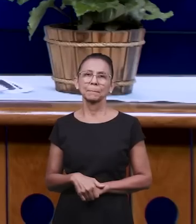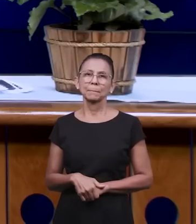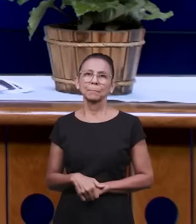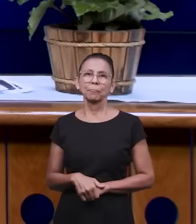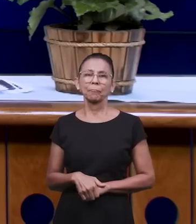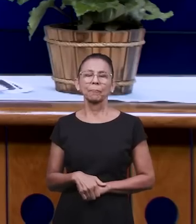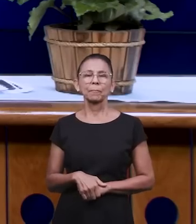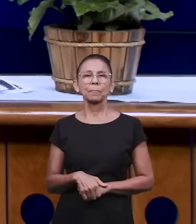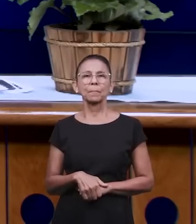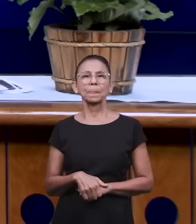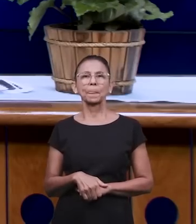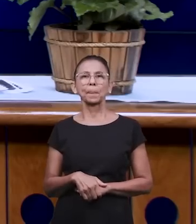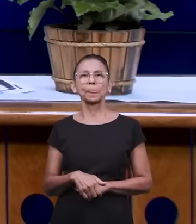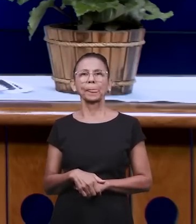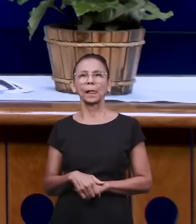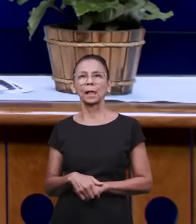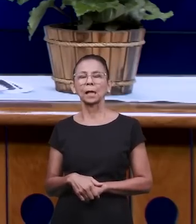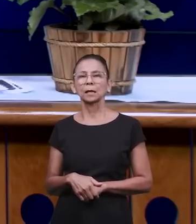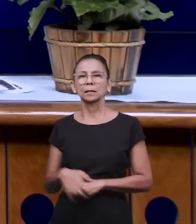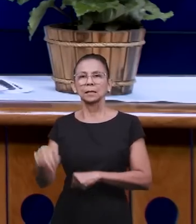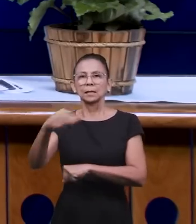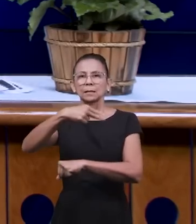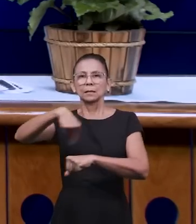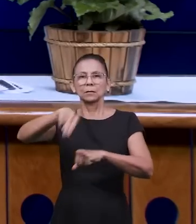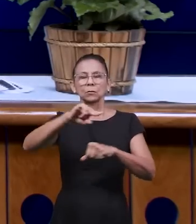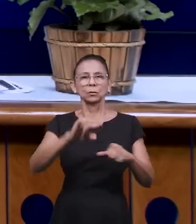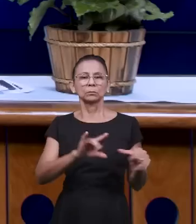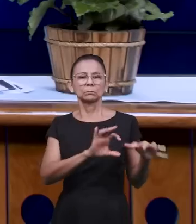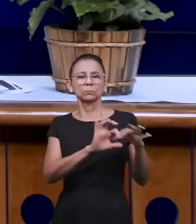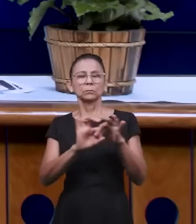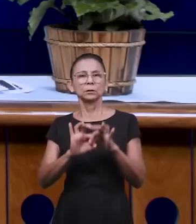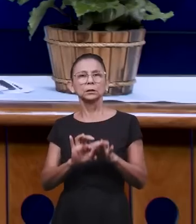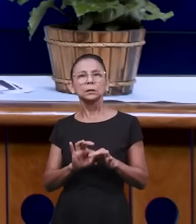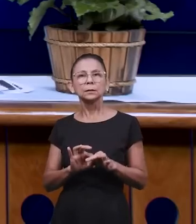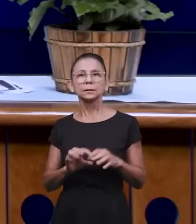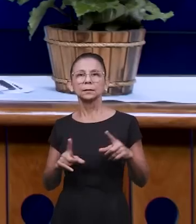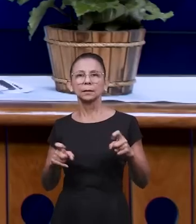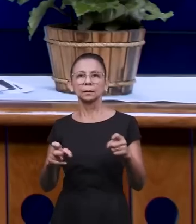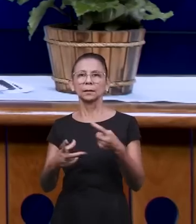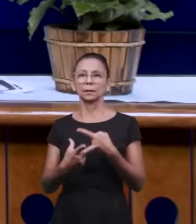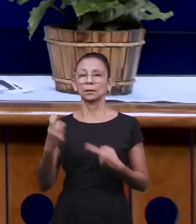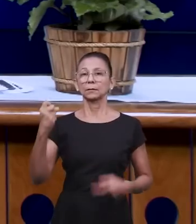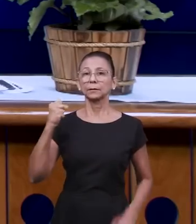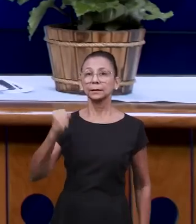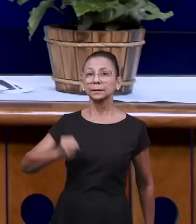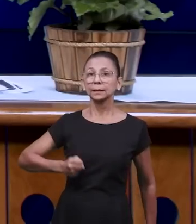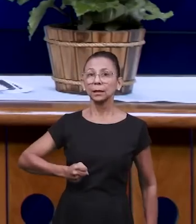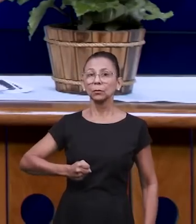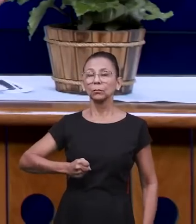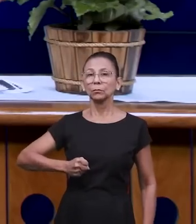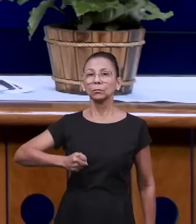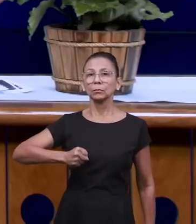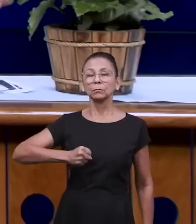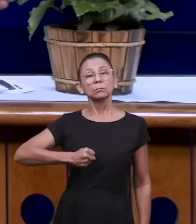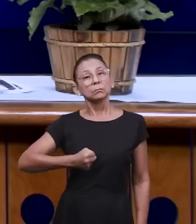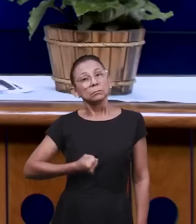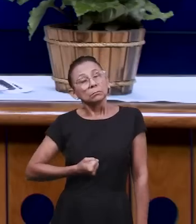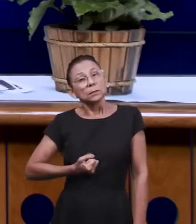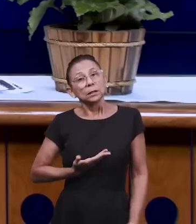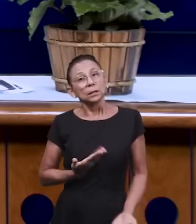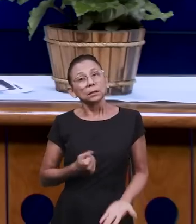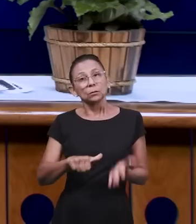se tornou um ditador. Começou a fazer guerra contra os diversos países ao redor com sucesso.